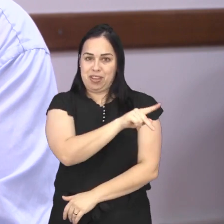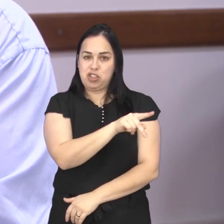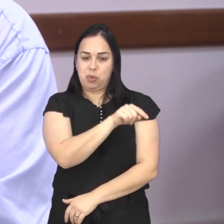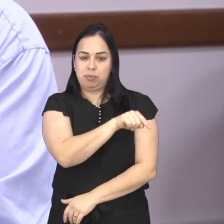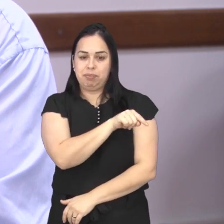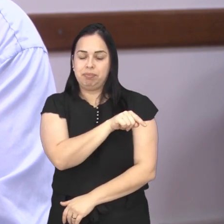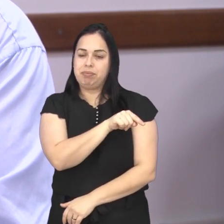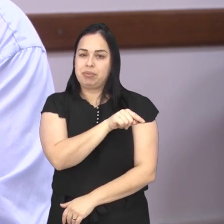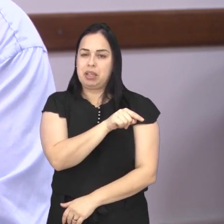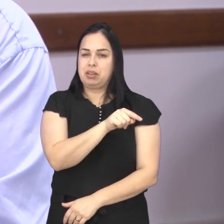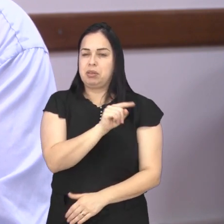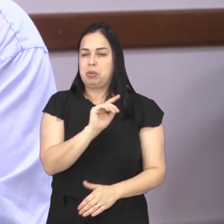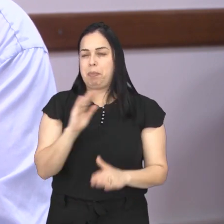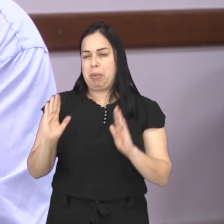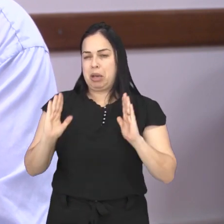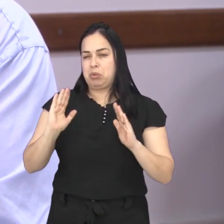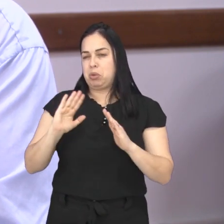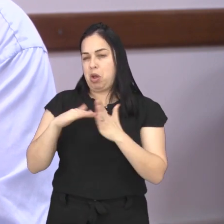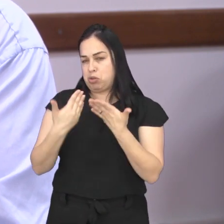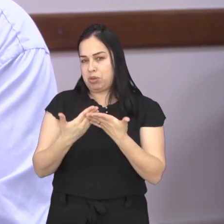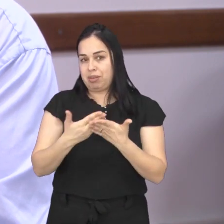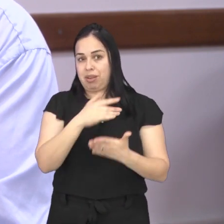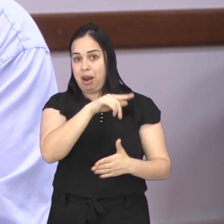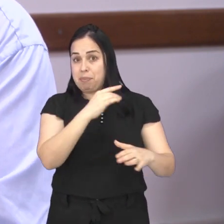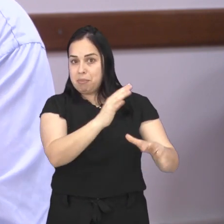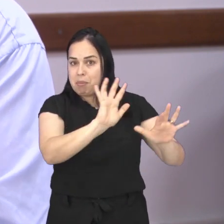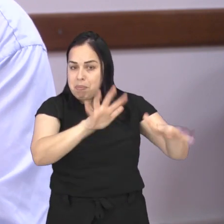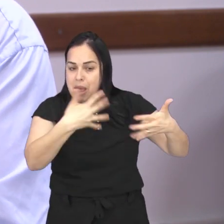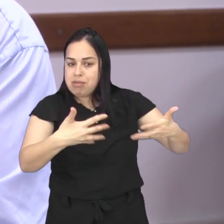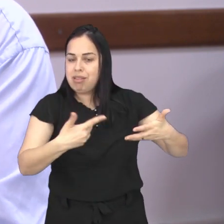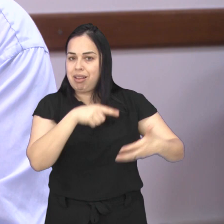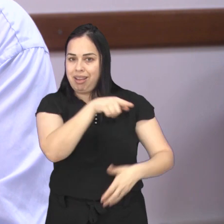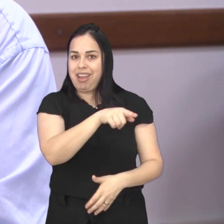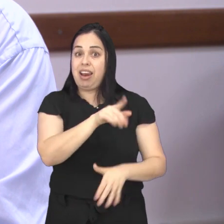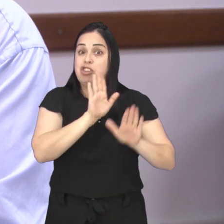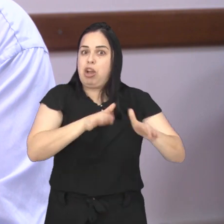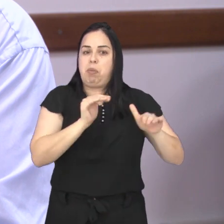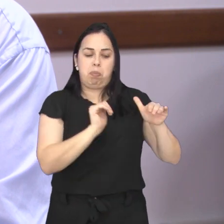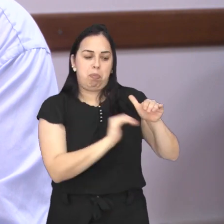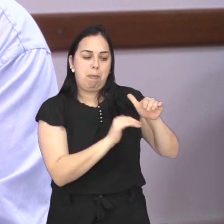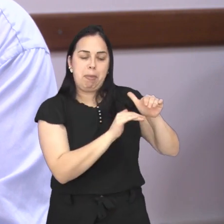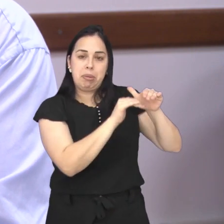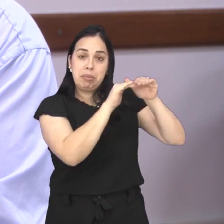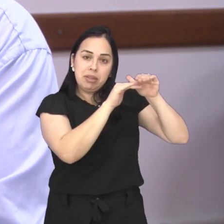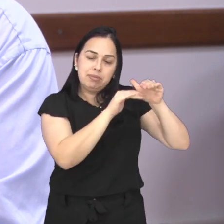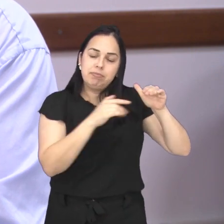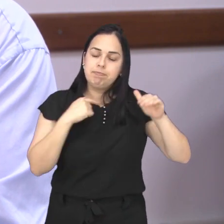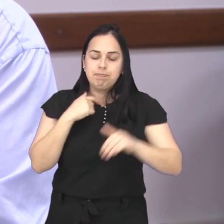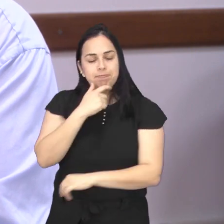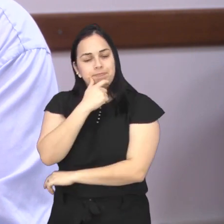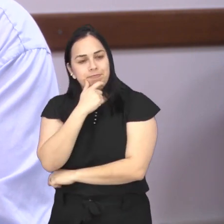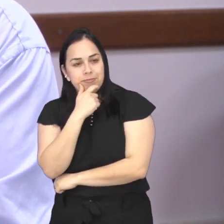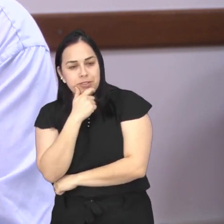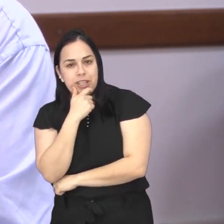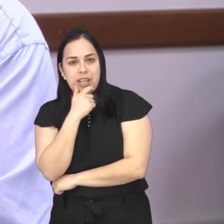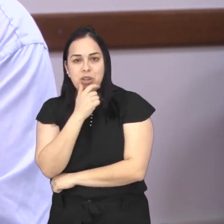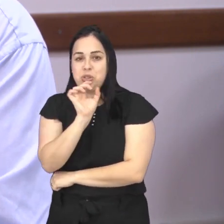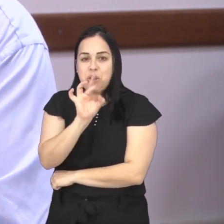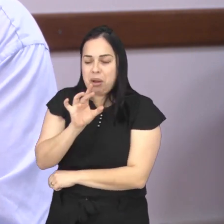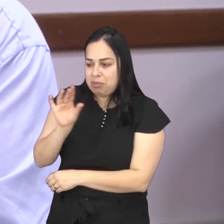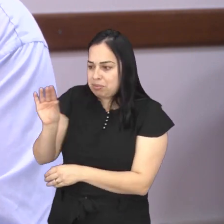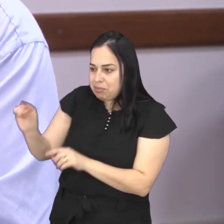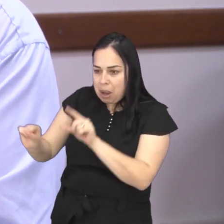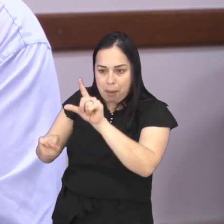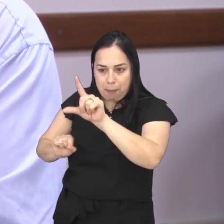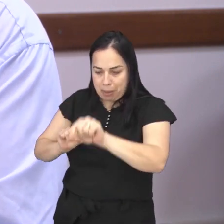tinha uma professora que na época da escola ela incentivava, né, os alunos, assim, ela era colecionadora. Então eu